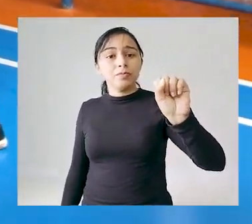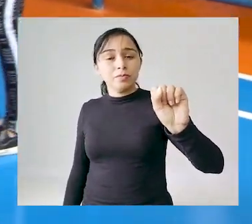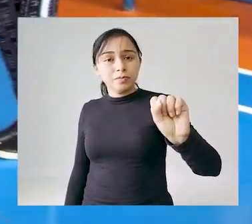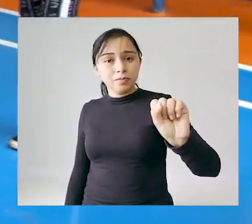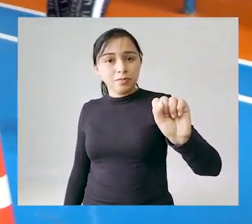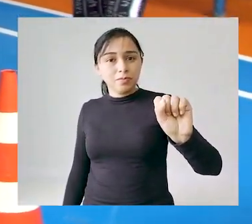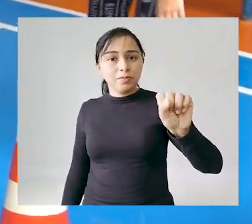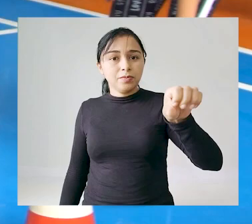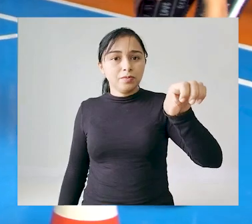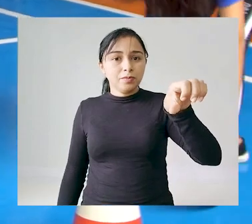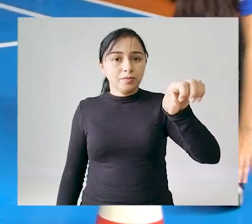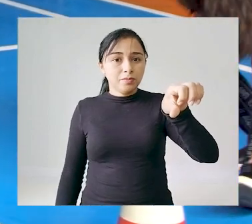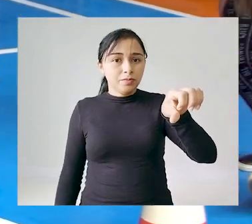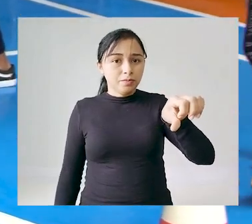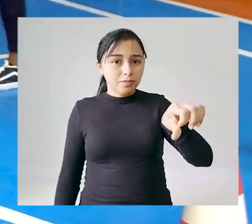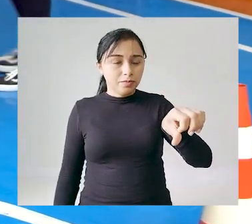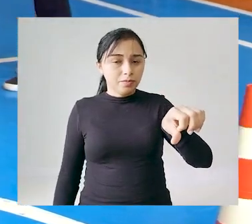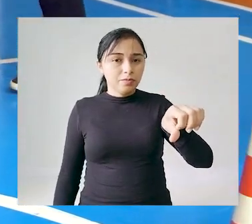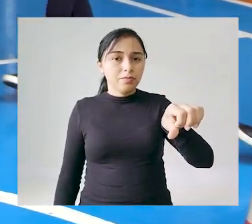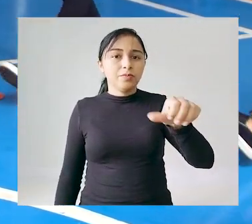7. 8.